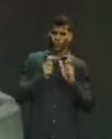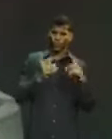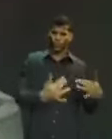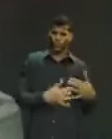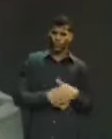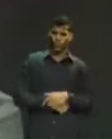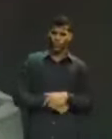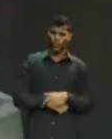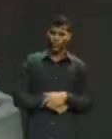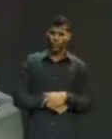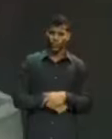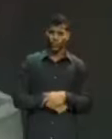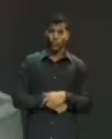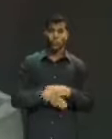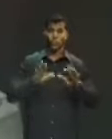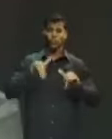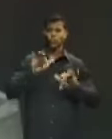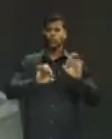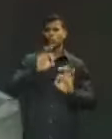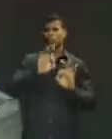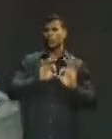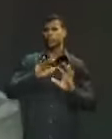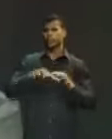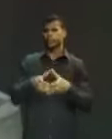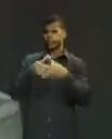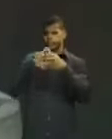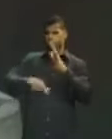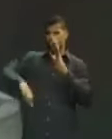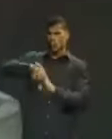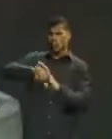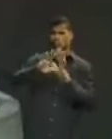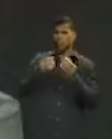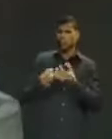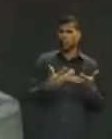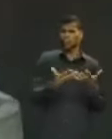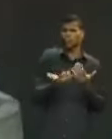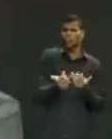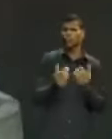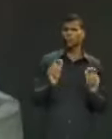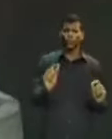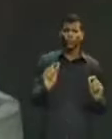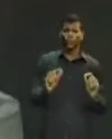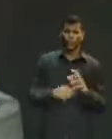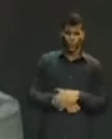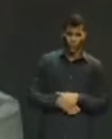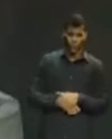o que as organizações armadas oferecem aos nossos jovens?